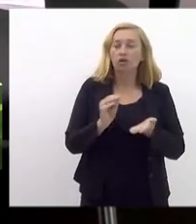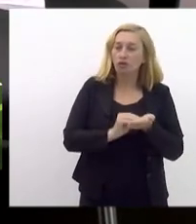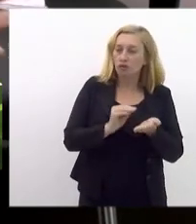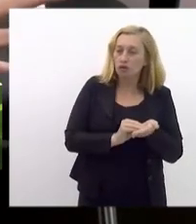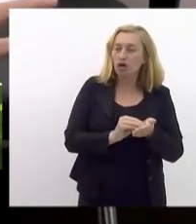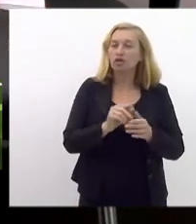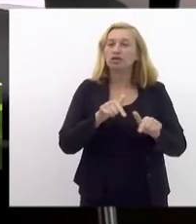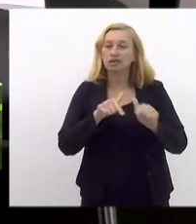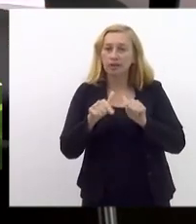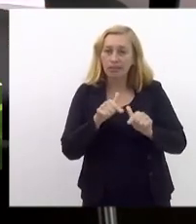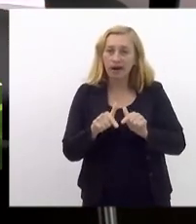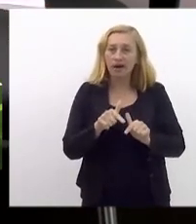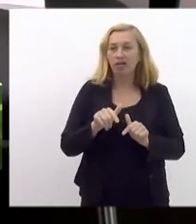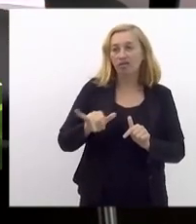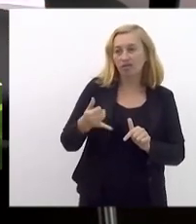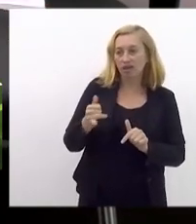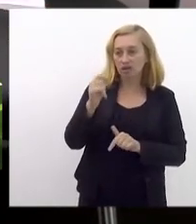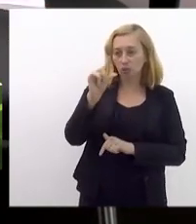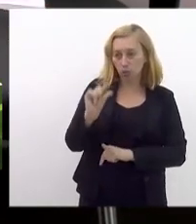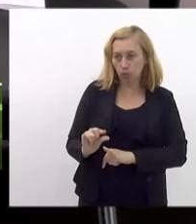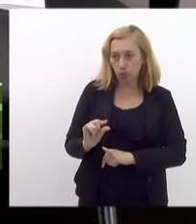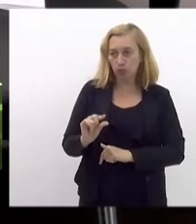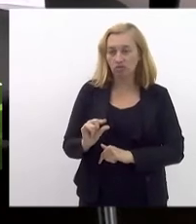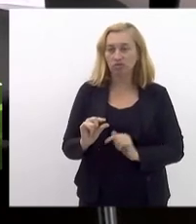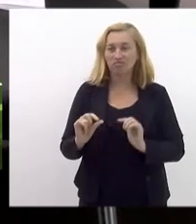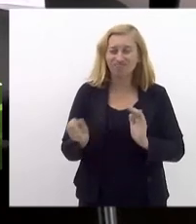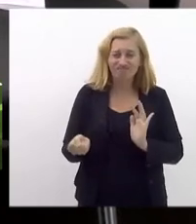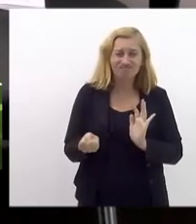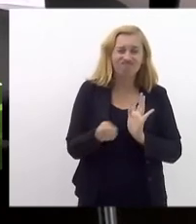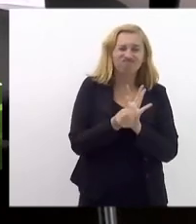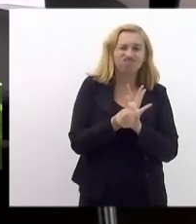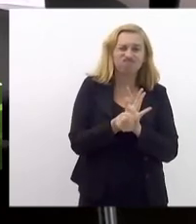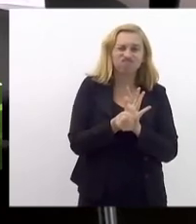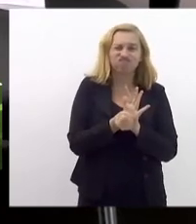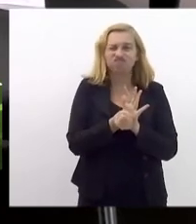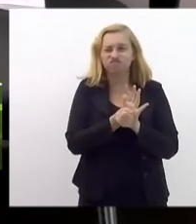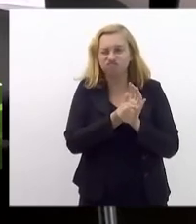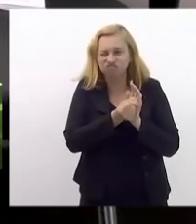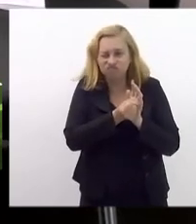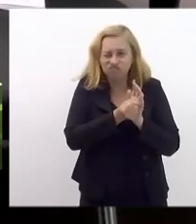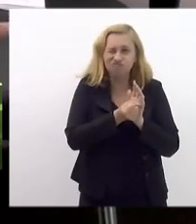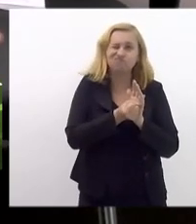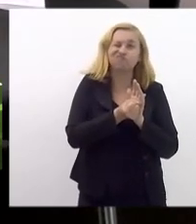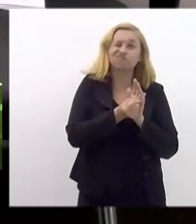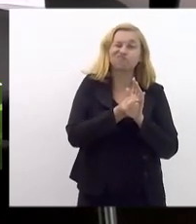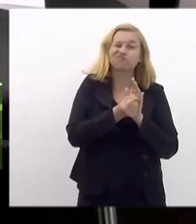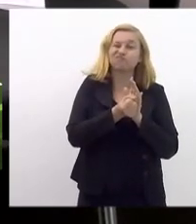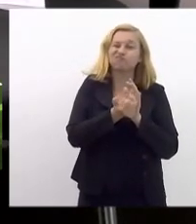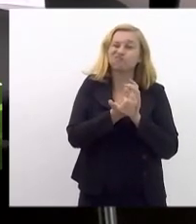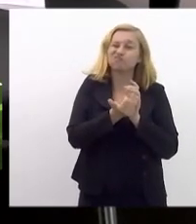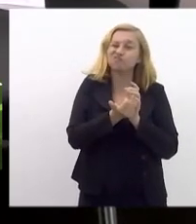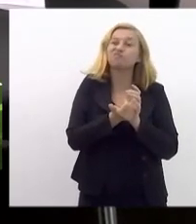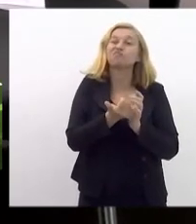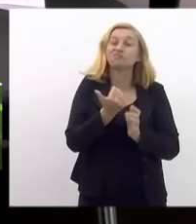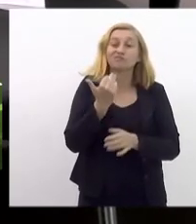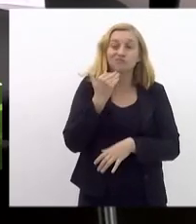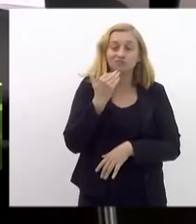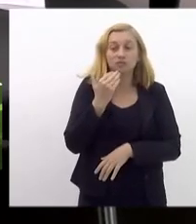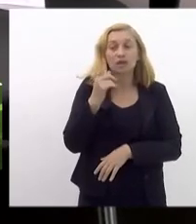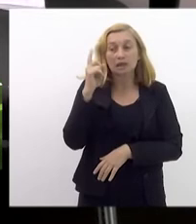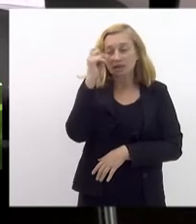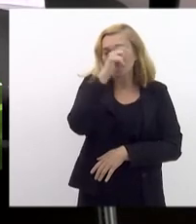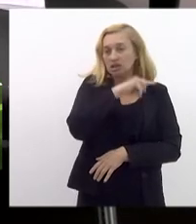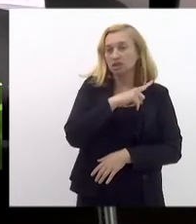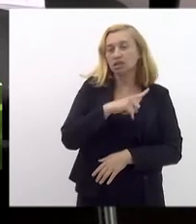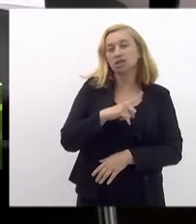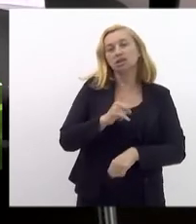desemprego, a inflação, são, enfim, marcas, digamos, dramáticas desse momento